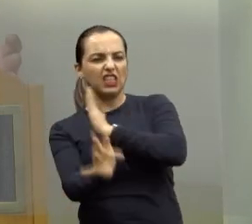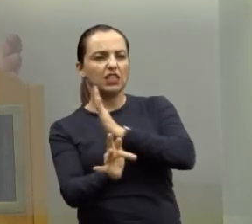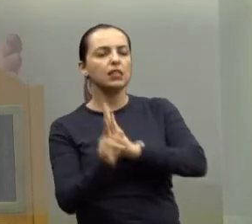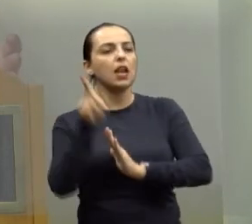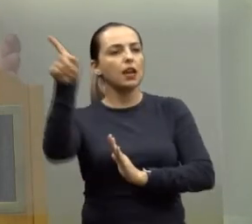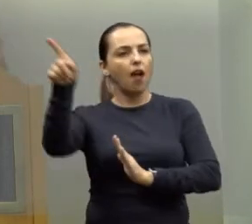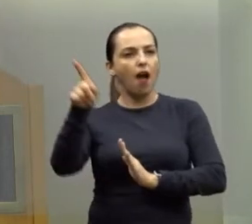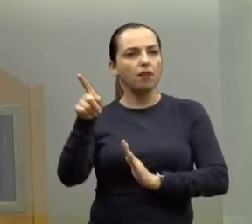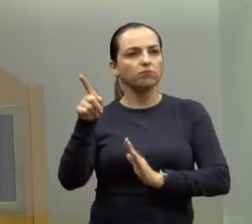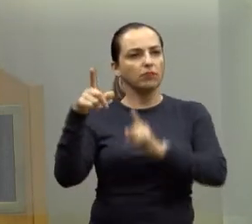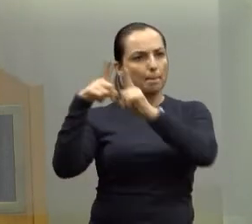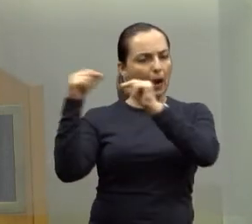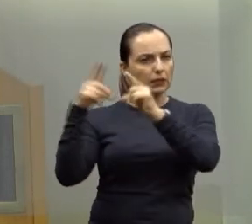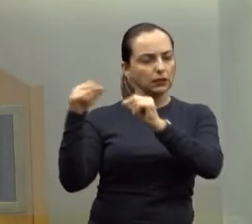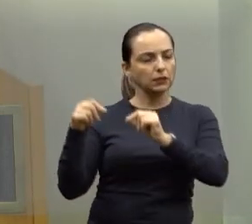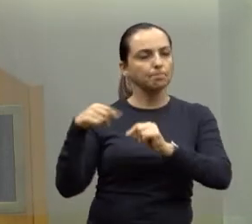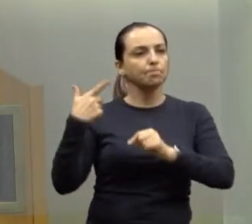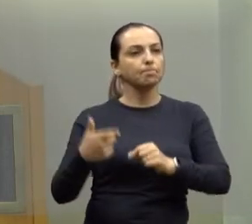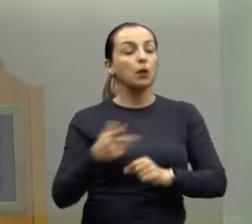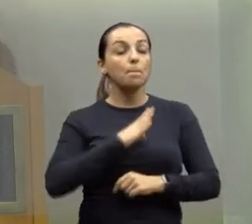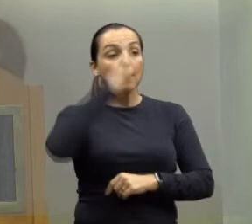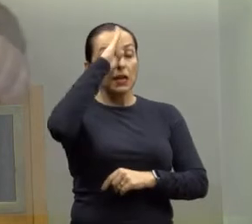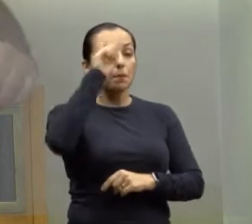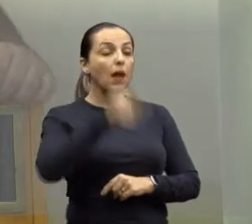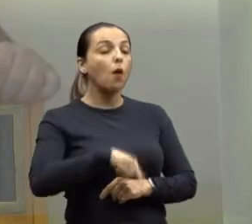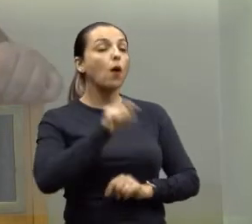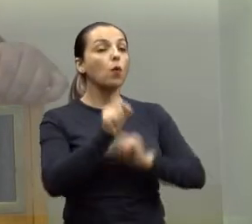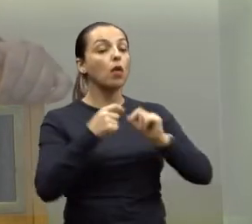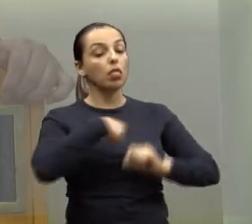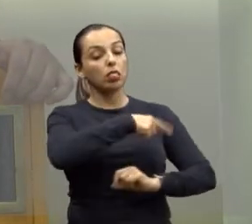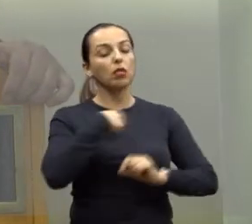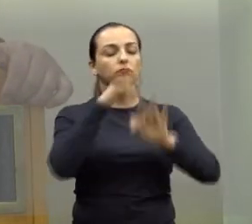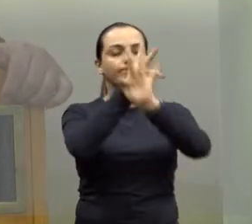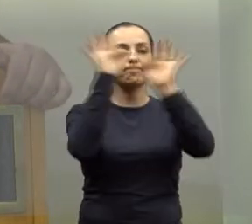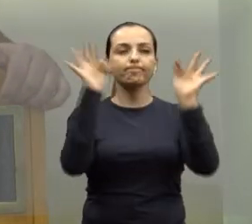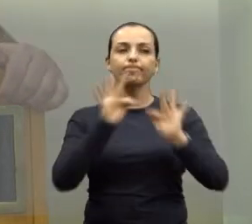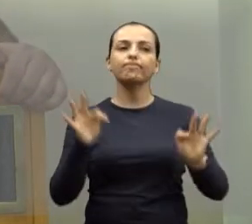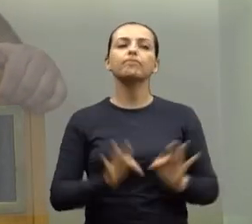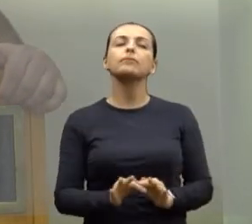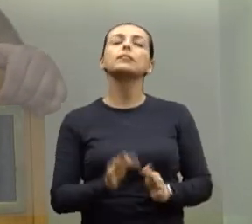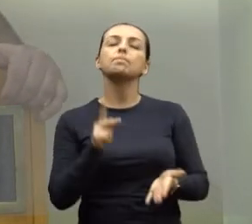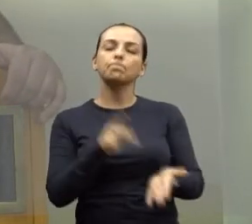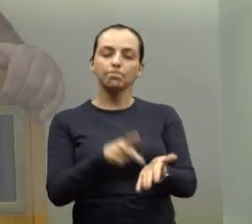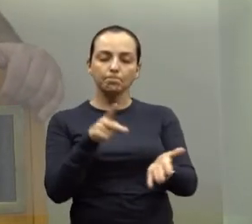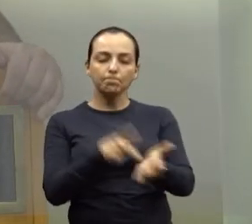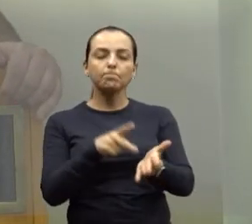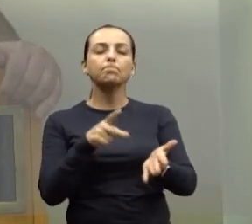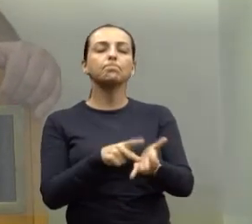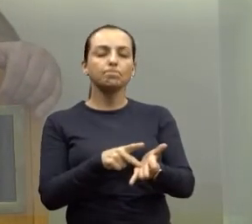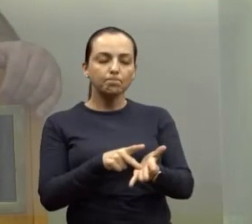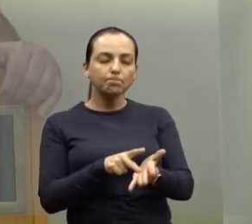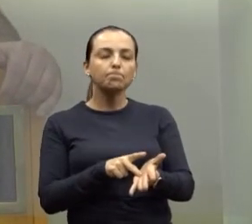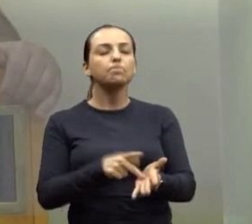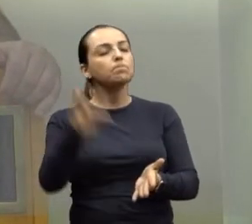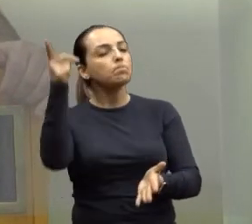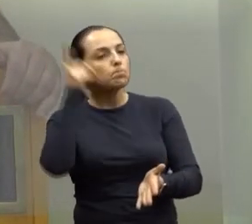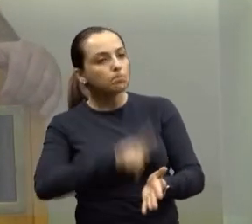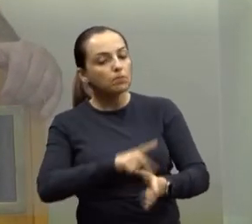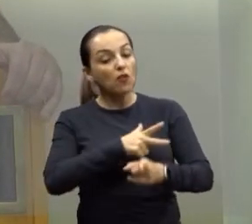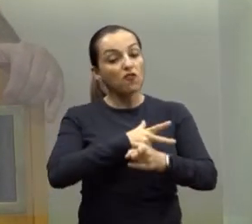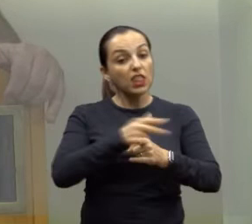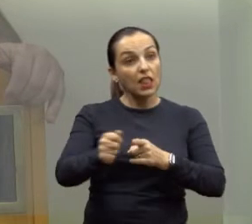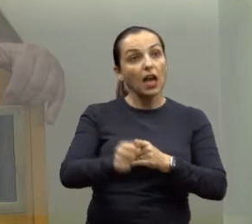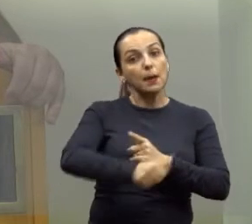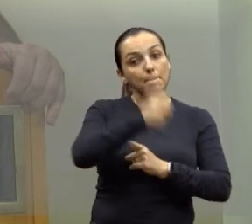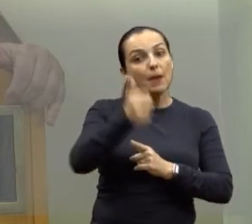poder então no fundamental a gente fica muito muito feliz de coração da gente conseguir essa